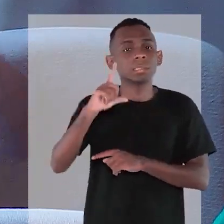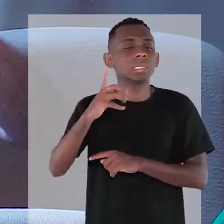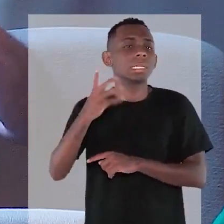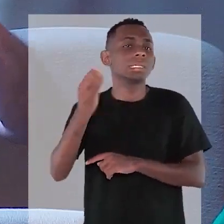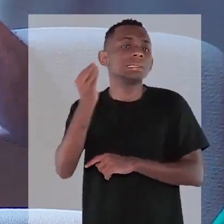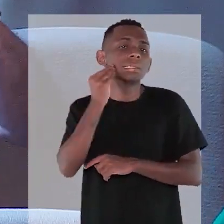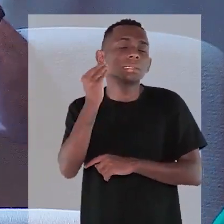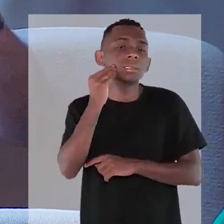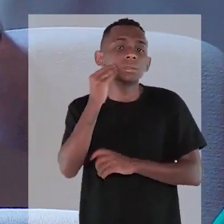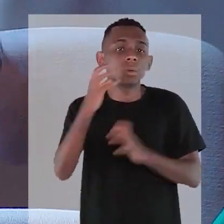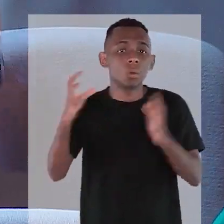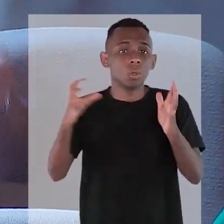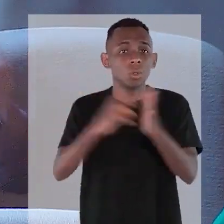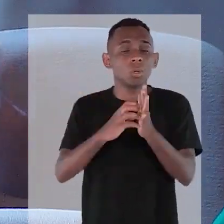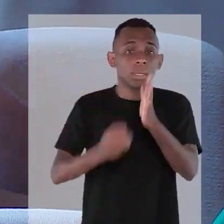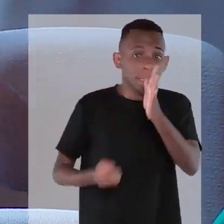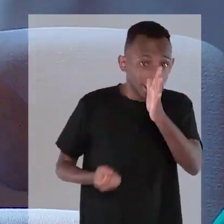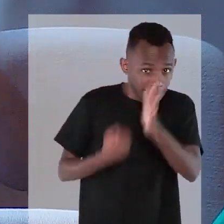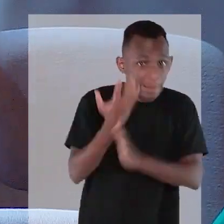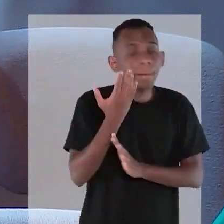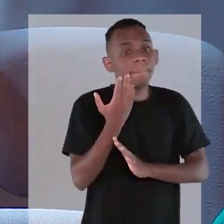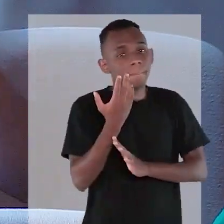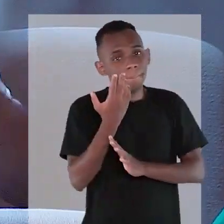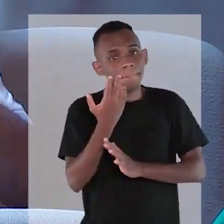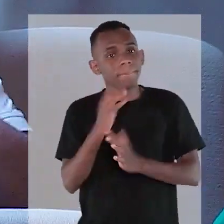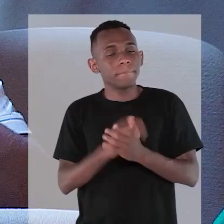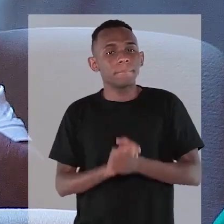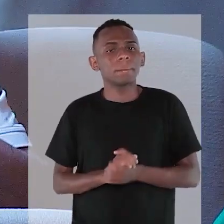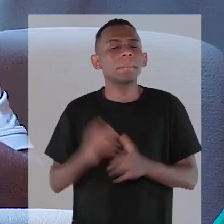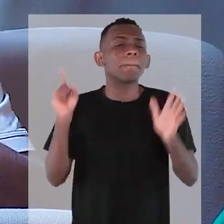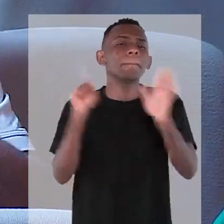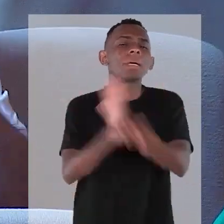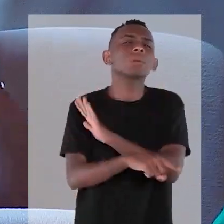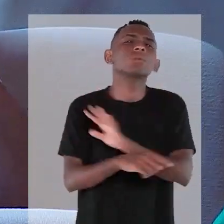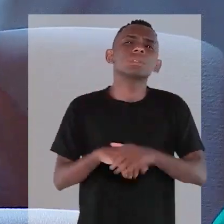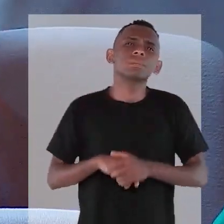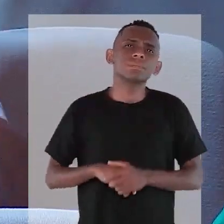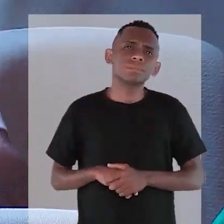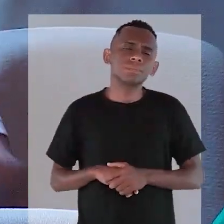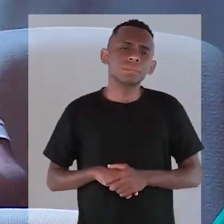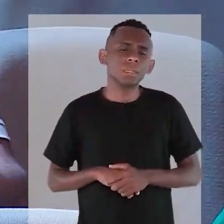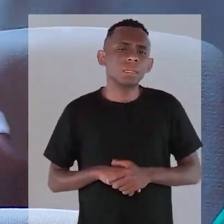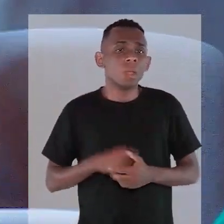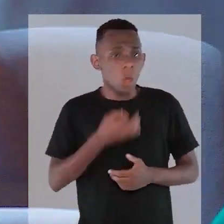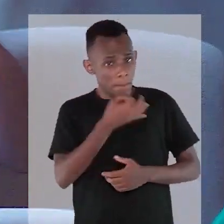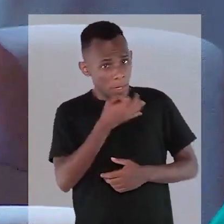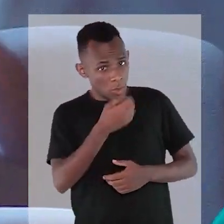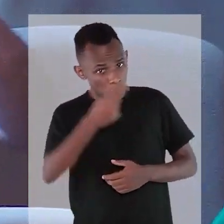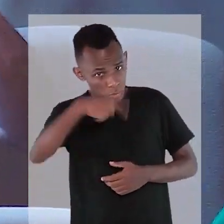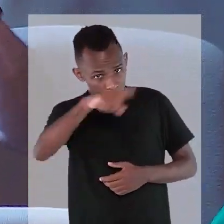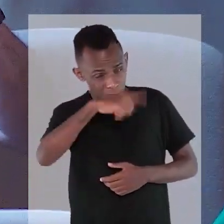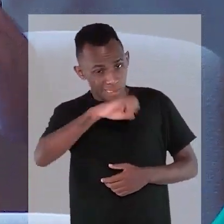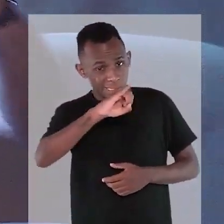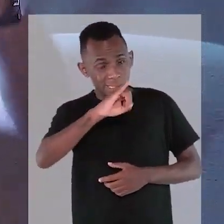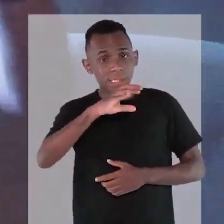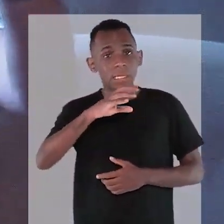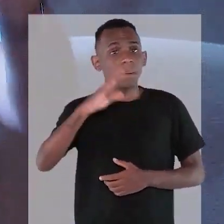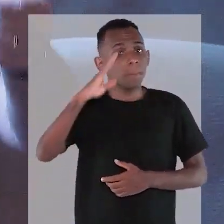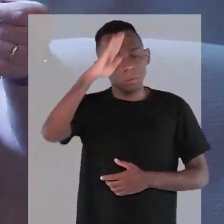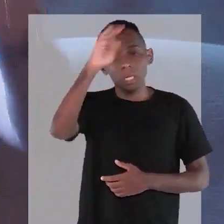partido, né, que era o Aliança Brasil. E a minha pergunta é a seguinte: na opinião de vocês, se ele